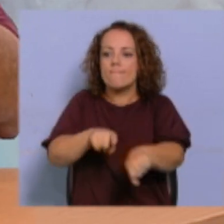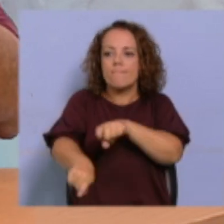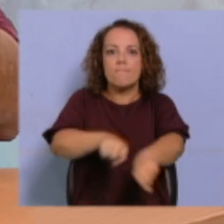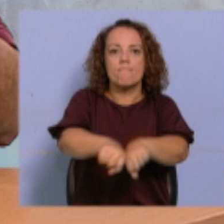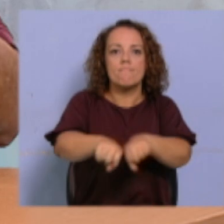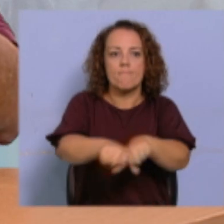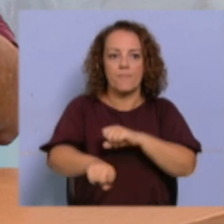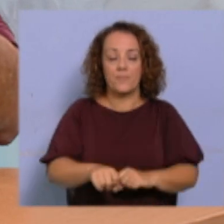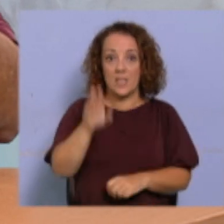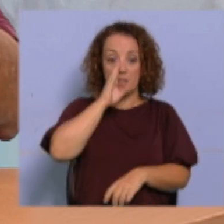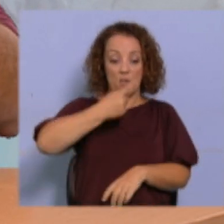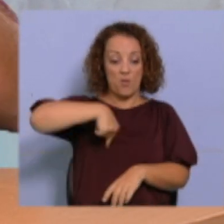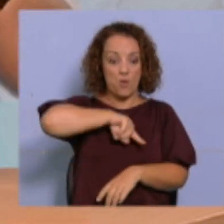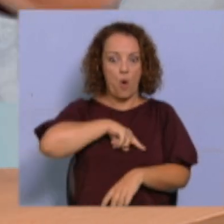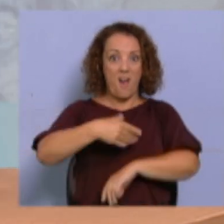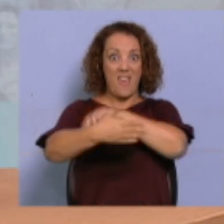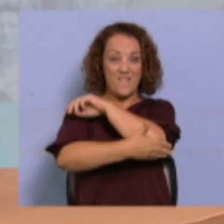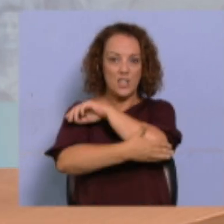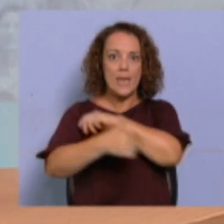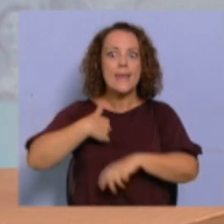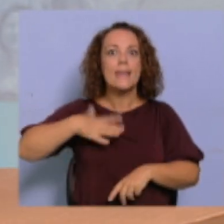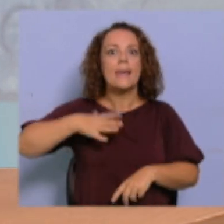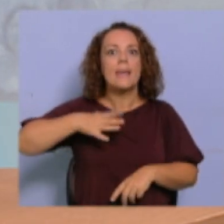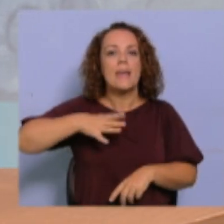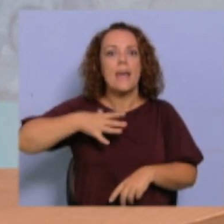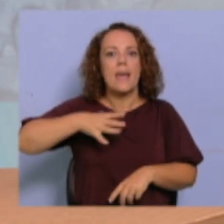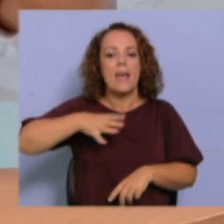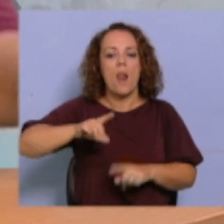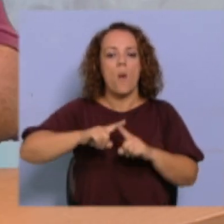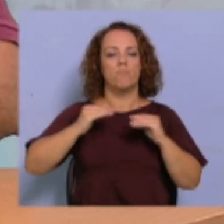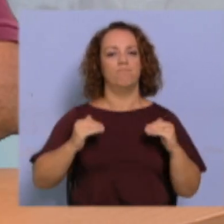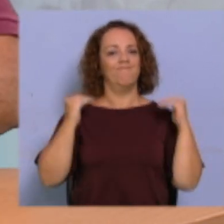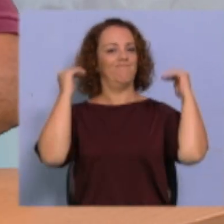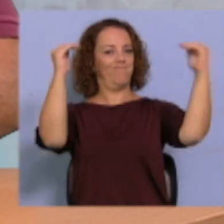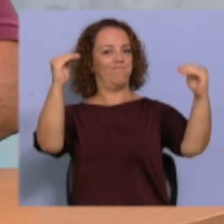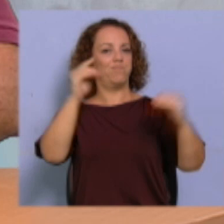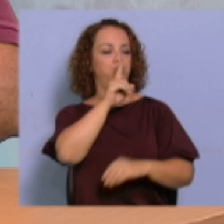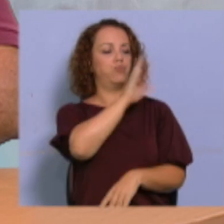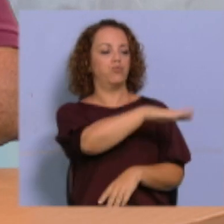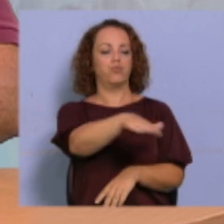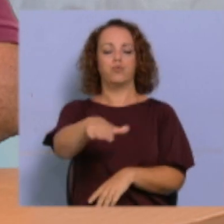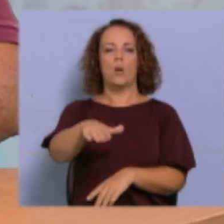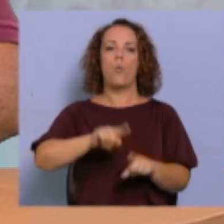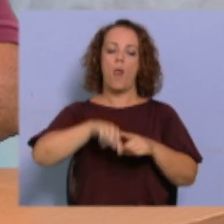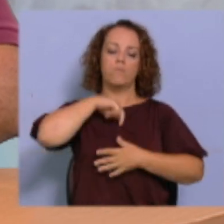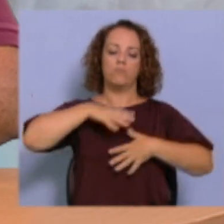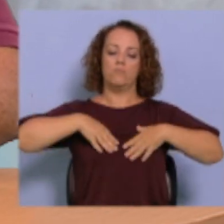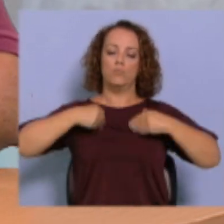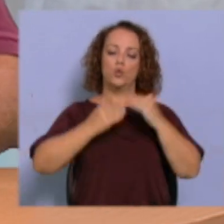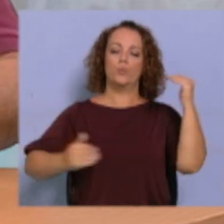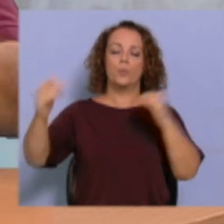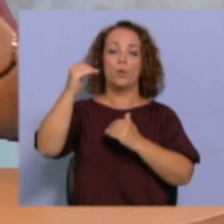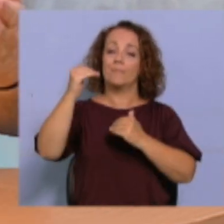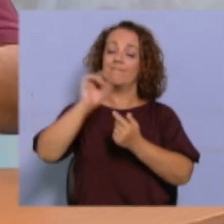nós somos invejosos, então queremos depois passar a ser mais que os outros, não é? Portanto, espírito de superioridade. Então São Paulo